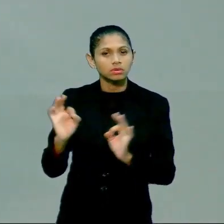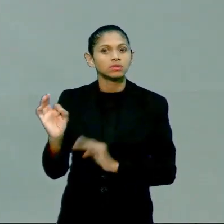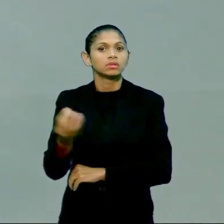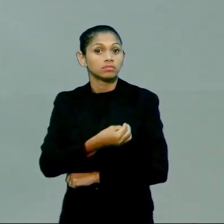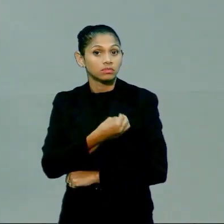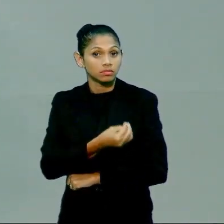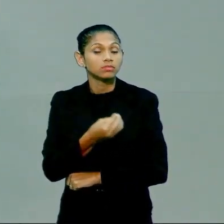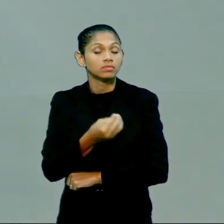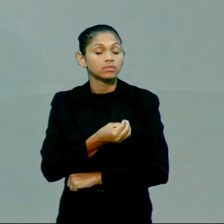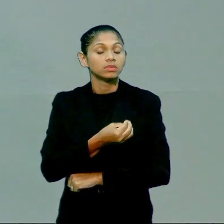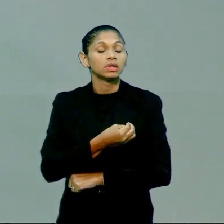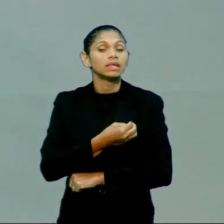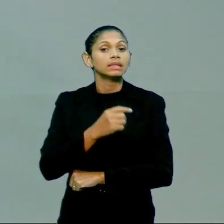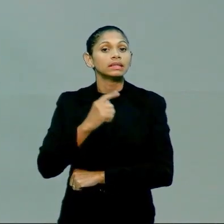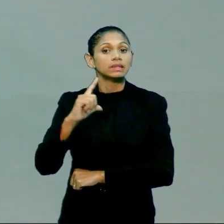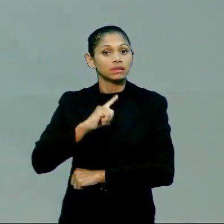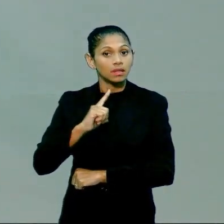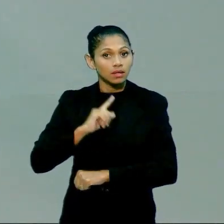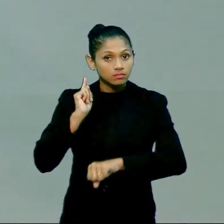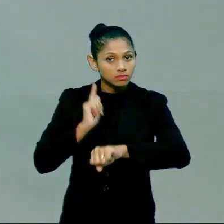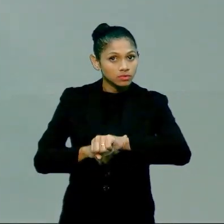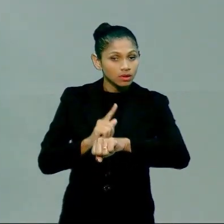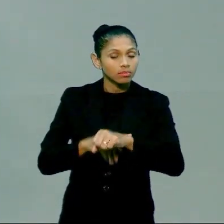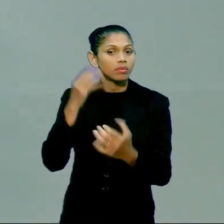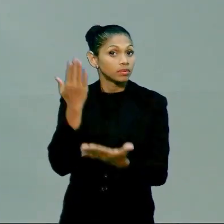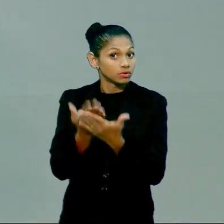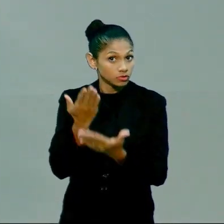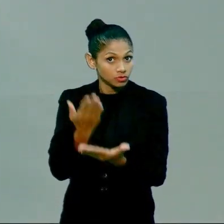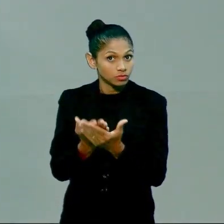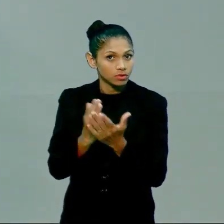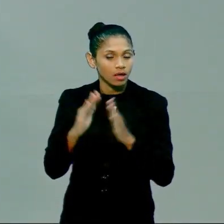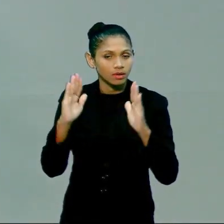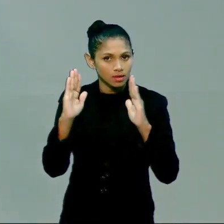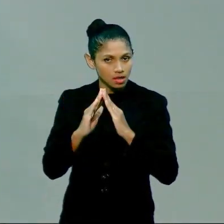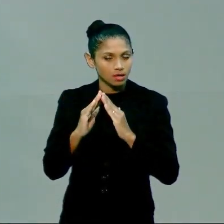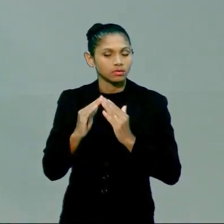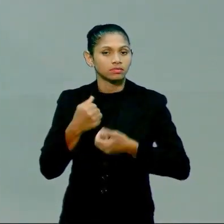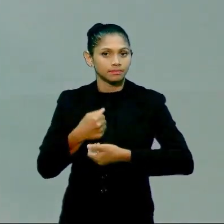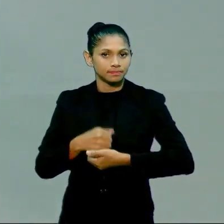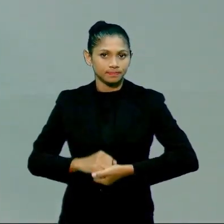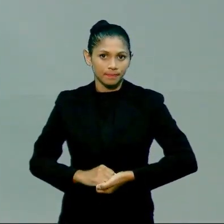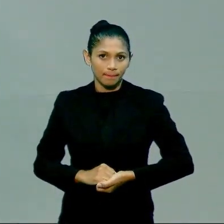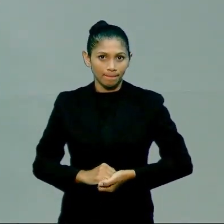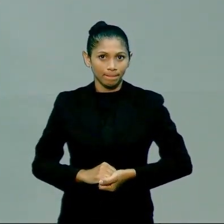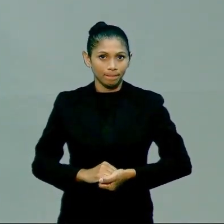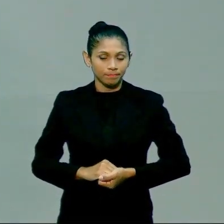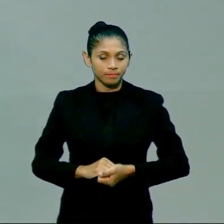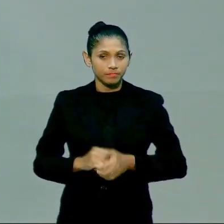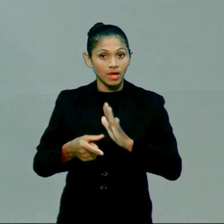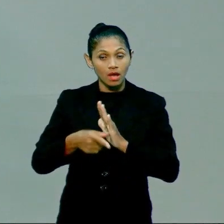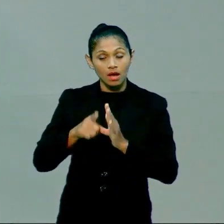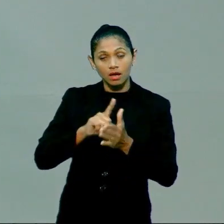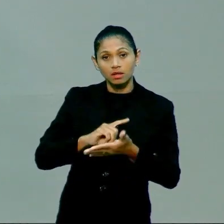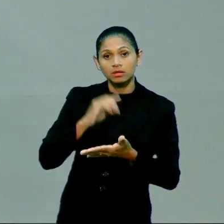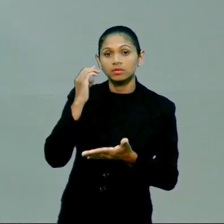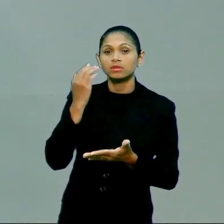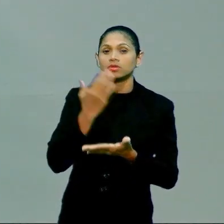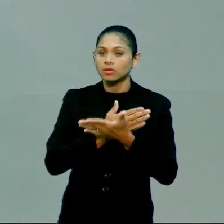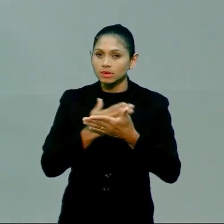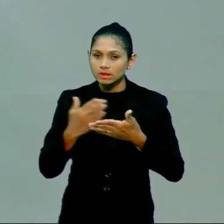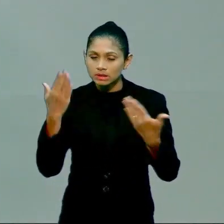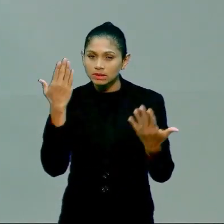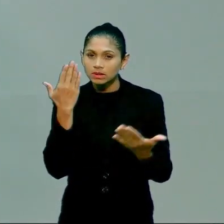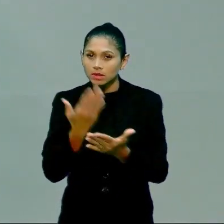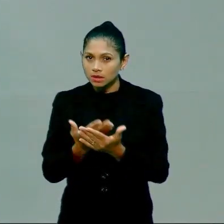tire um tempo para estudar. E para isso que estamos aqui hoje, galera. Antes de começar a nossa aula, né, pegue o livro